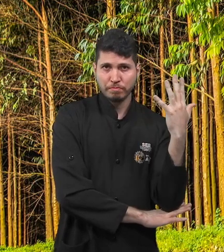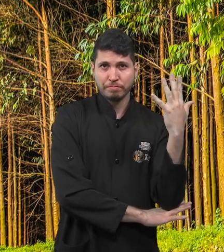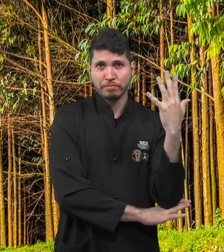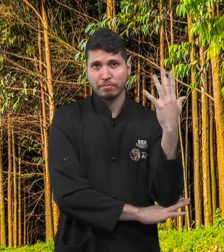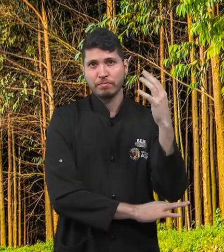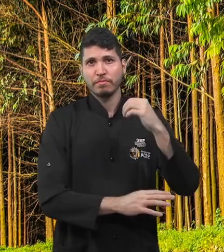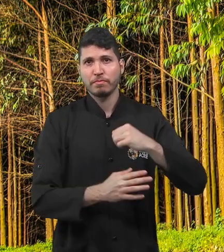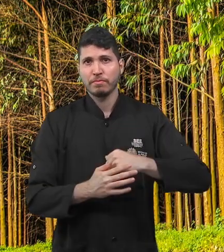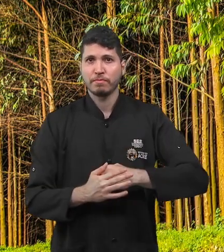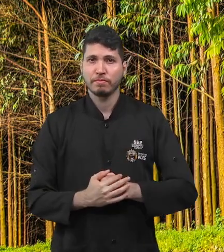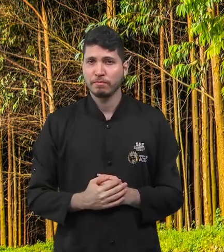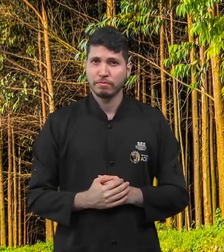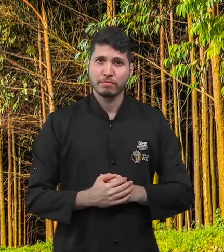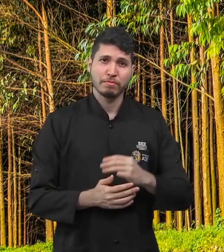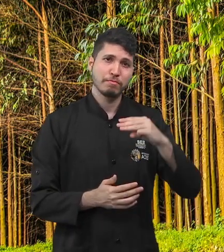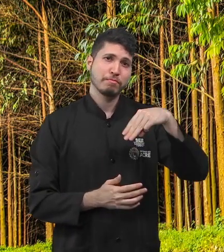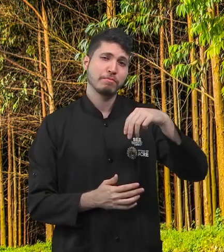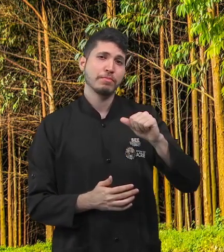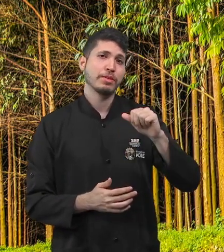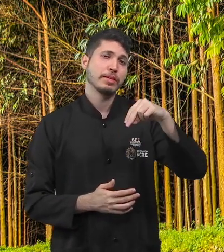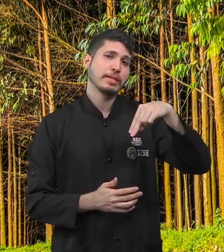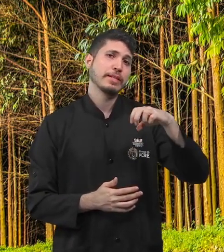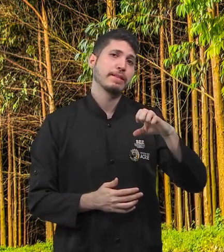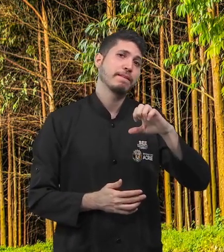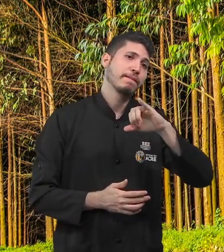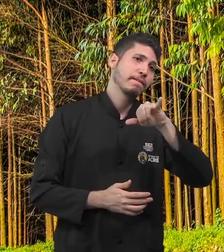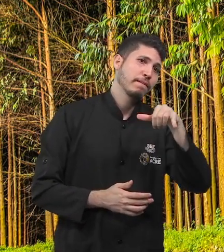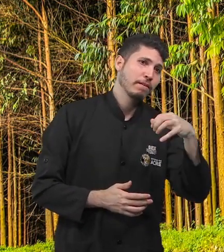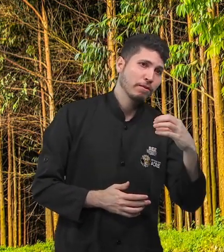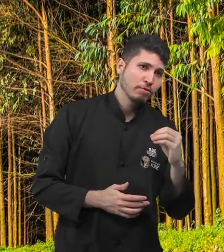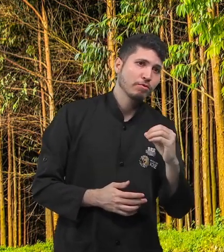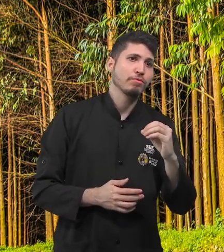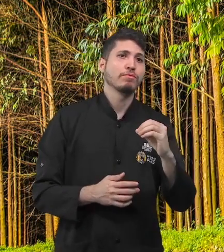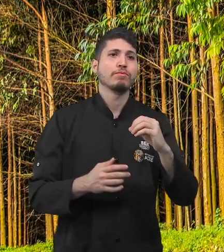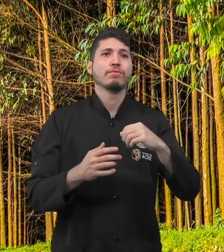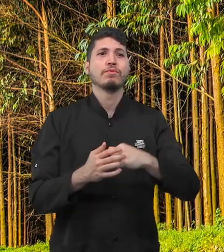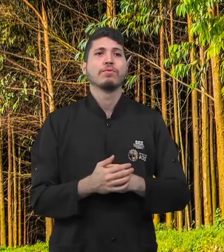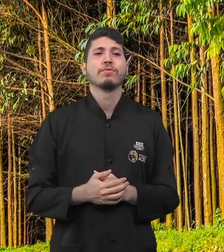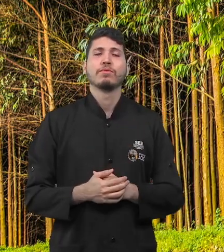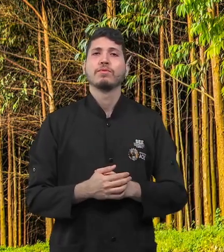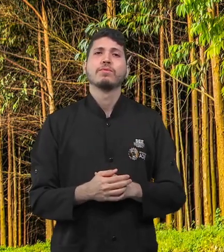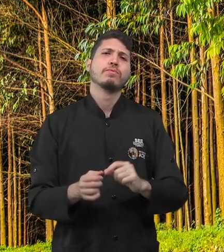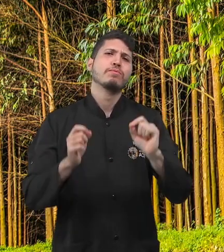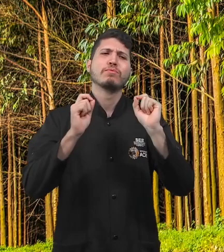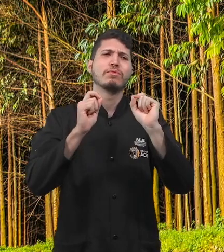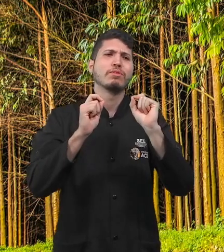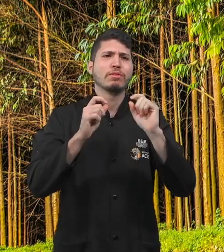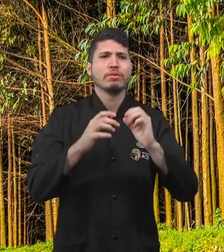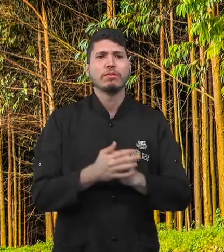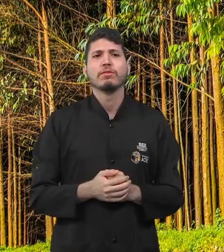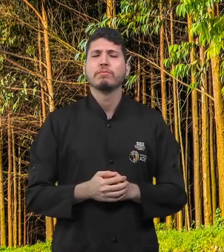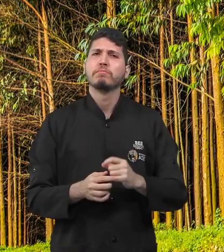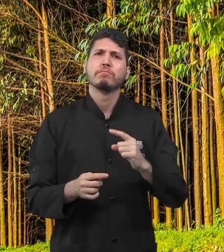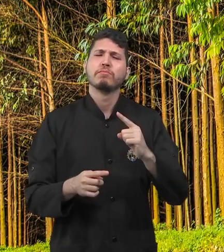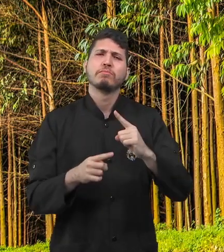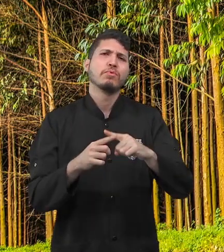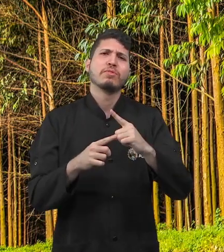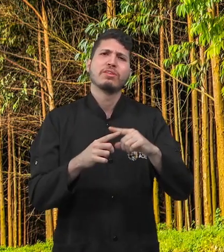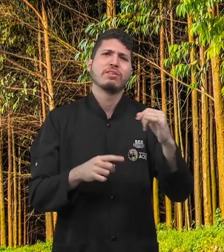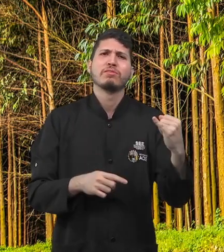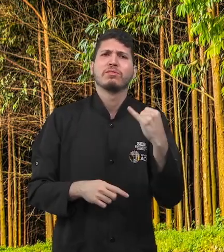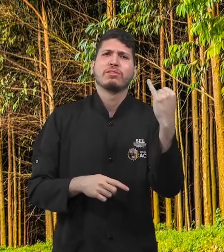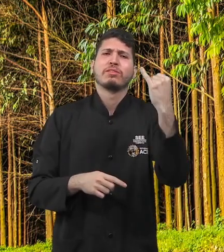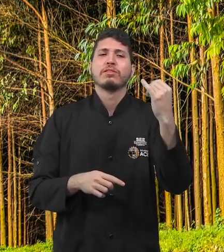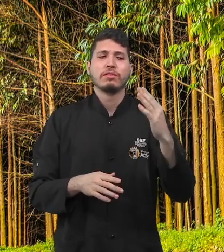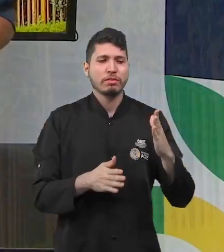hoje o que é o manejo florestal, por que esse manejo florestal é tão importante e quais são as etapas